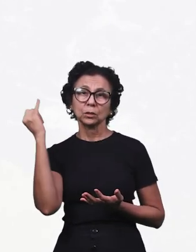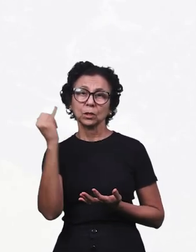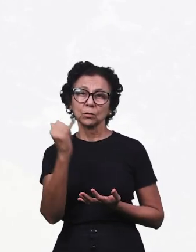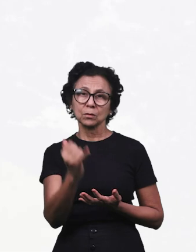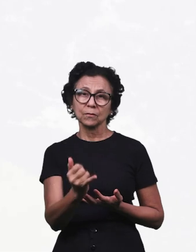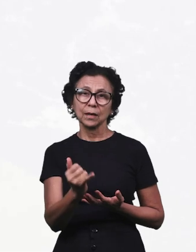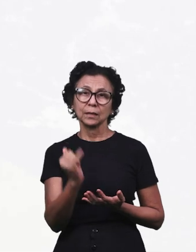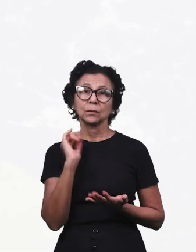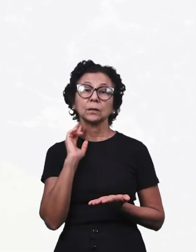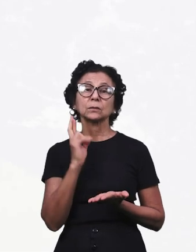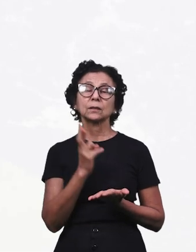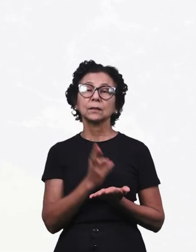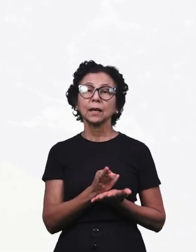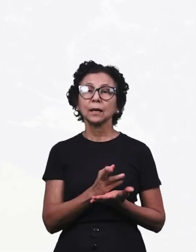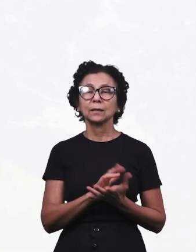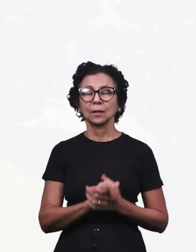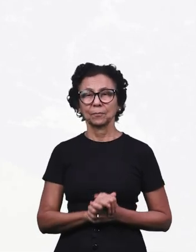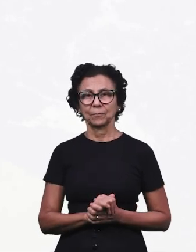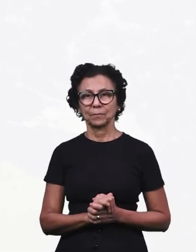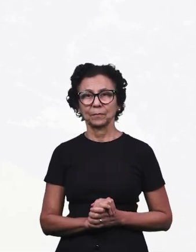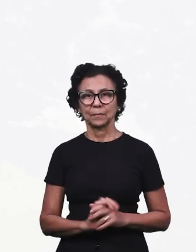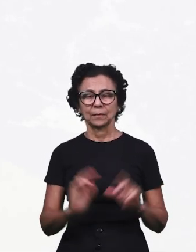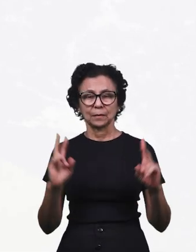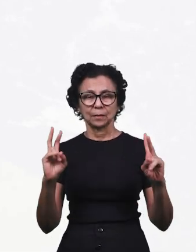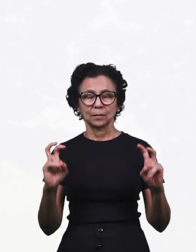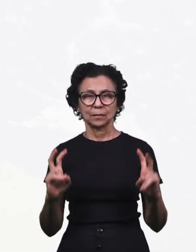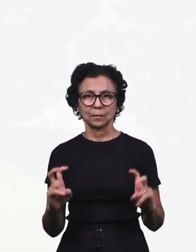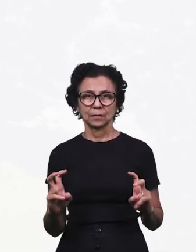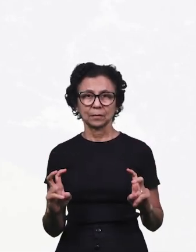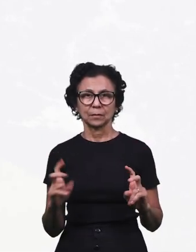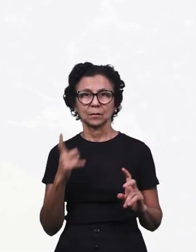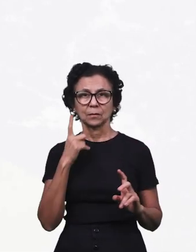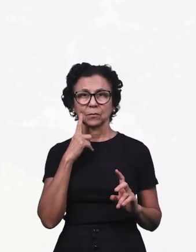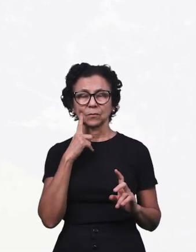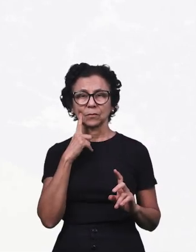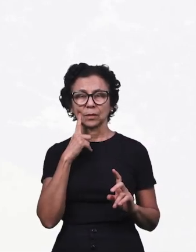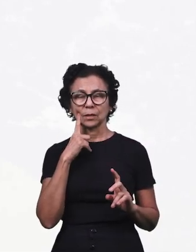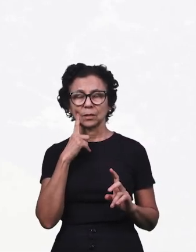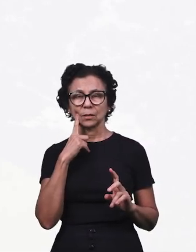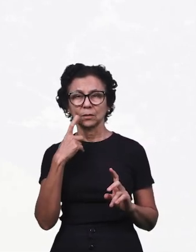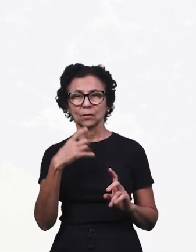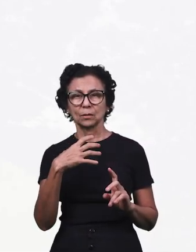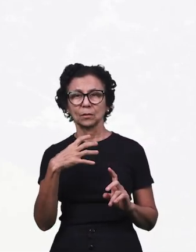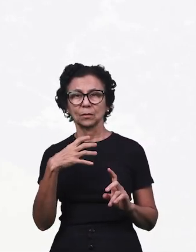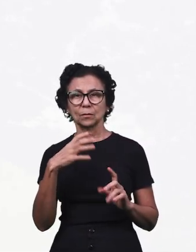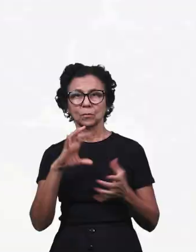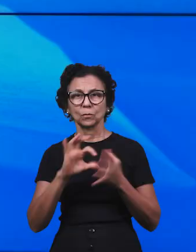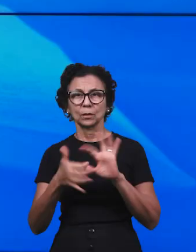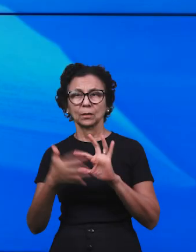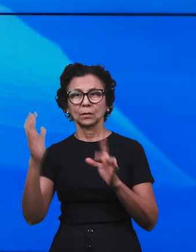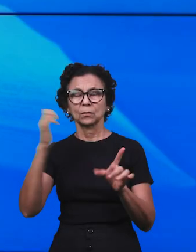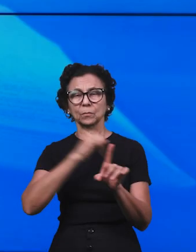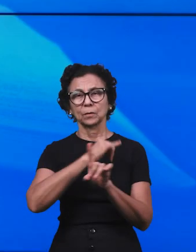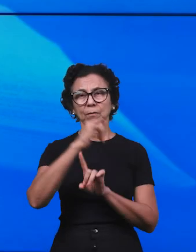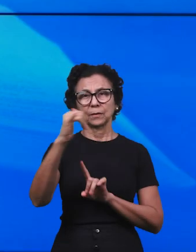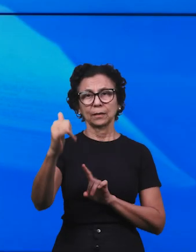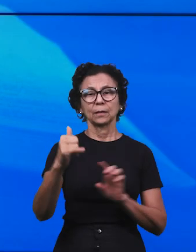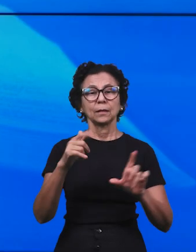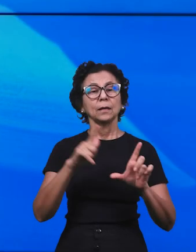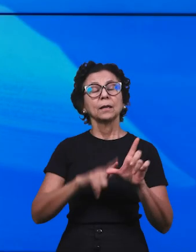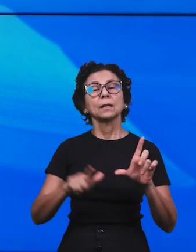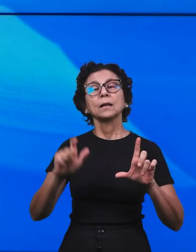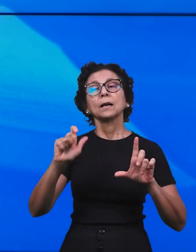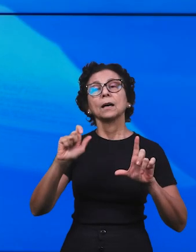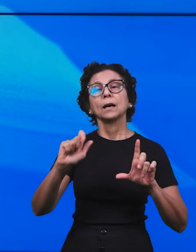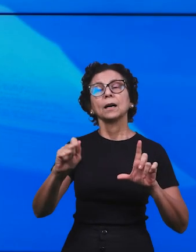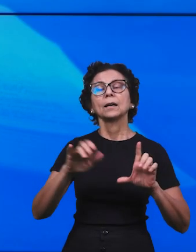nas seguintes expressões. Faça a aplicação profética. Nós vamos ter primeiro uma resposta da letra A, que é